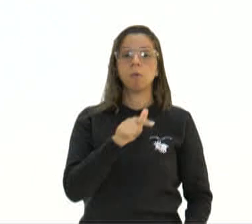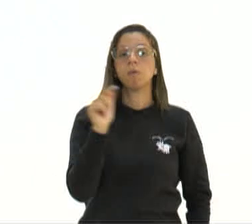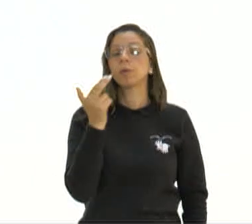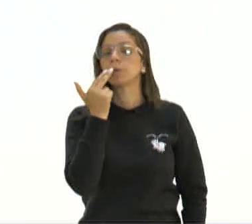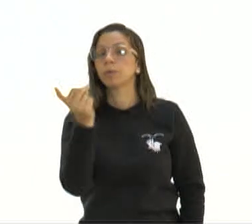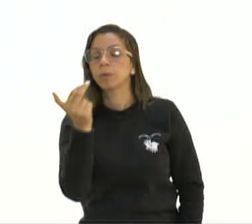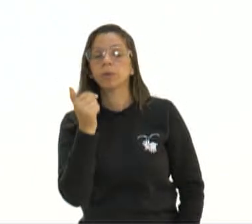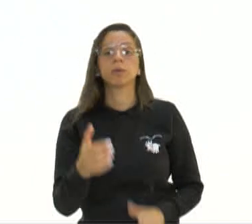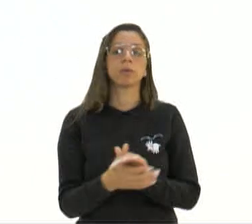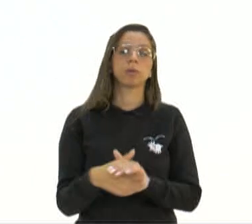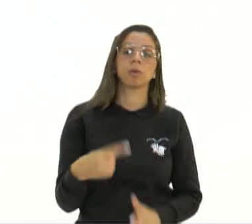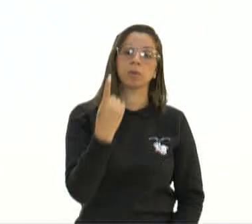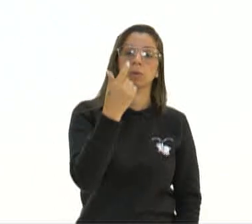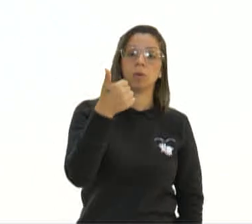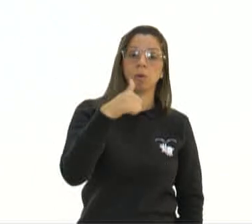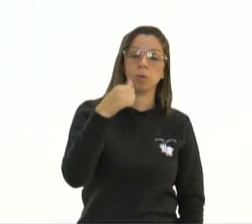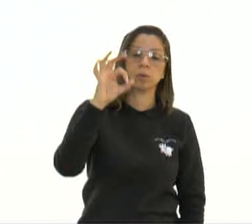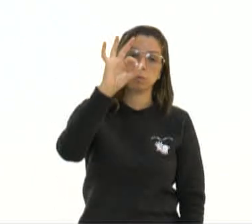somam 11%